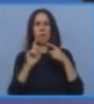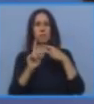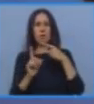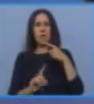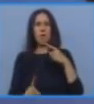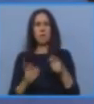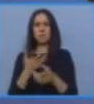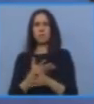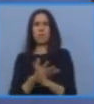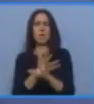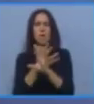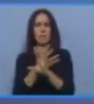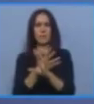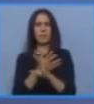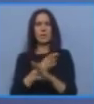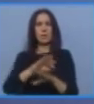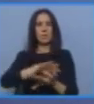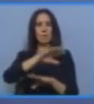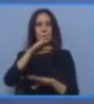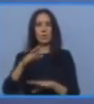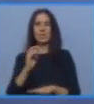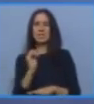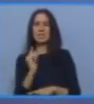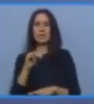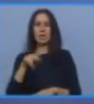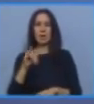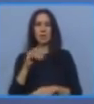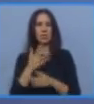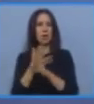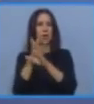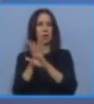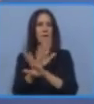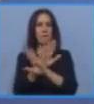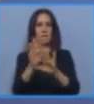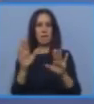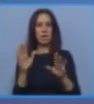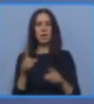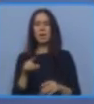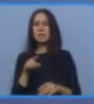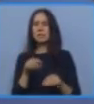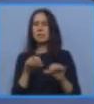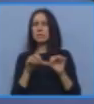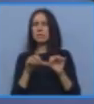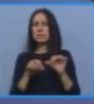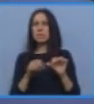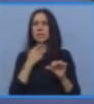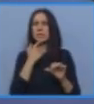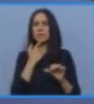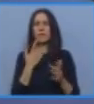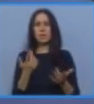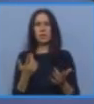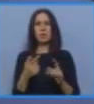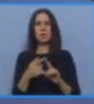trovões, fogo, o Monte Sinai a arder, um contexto que quer significar